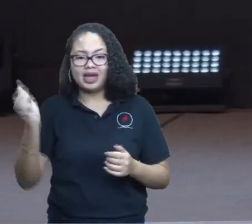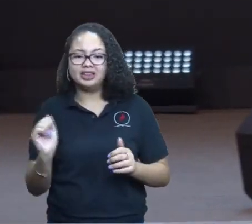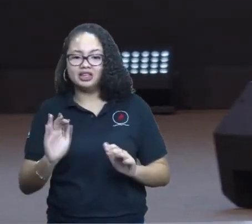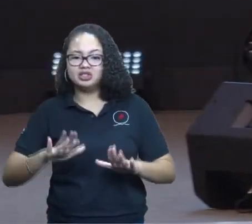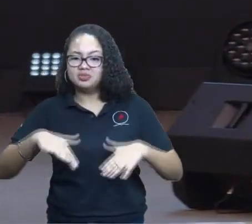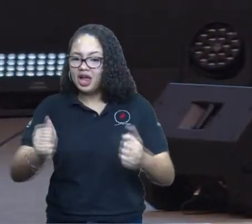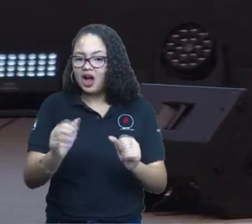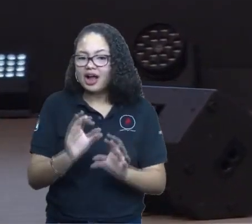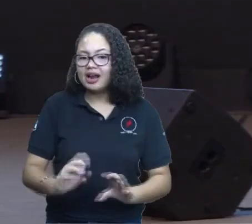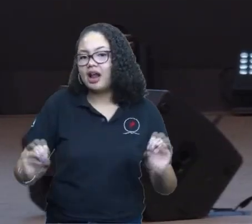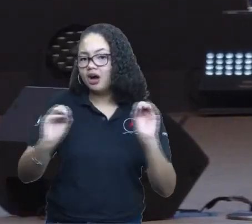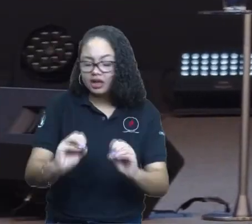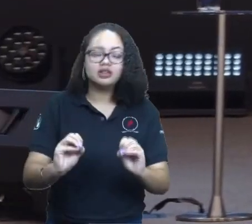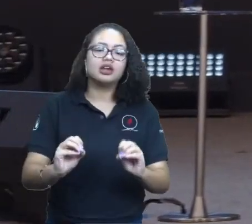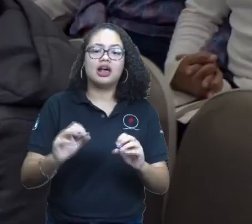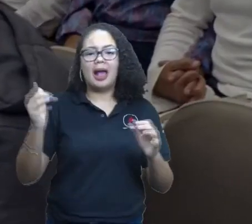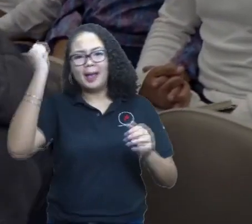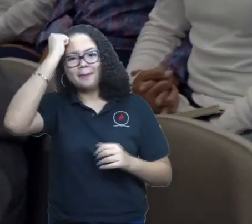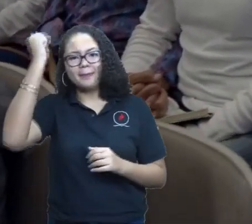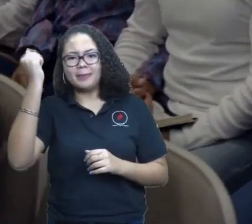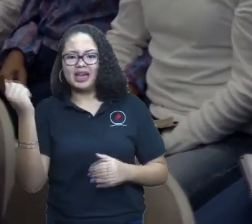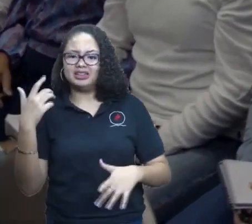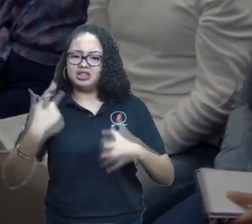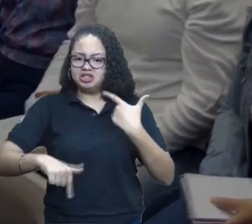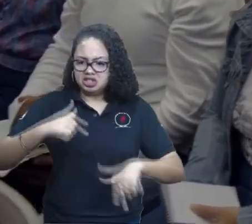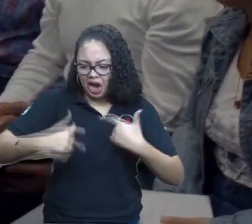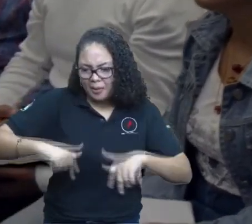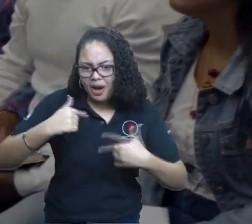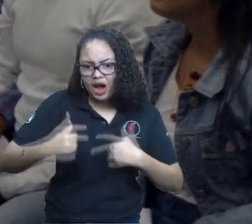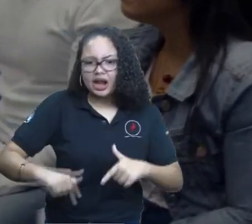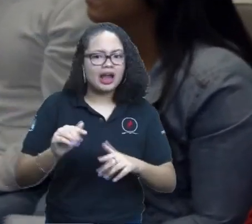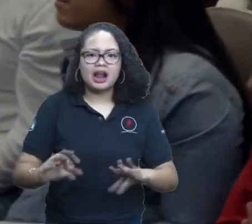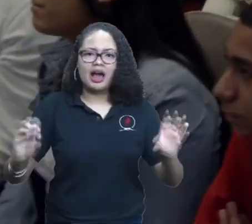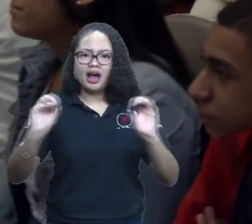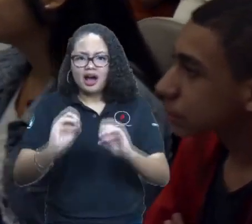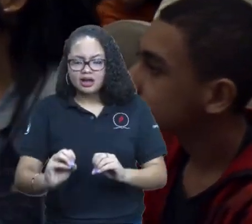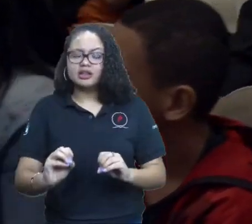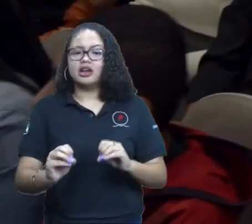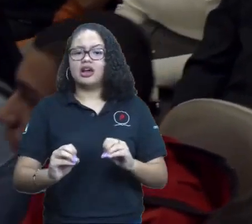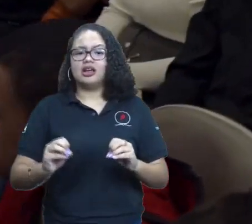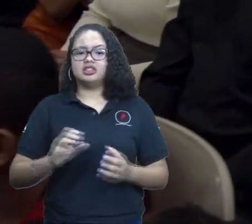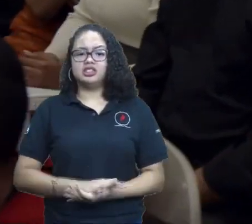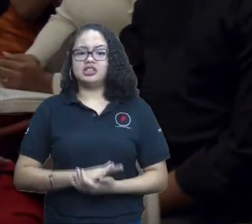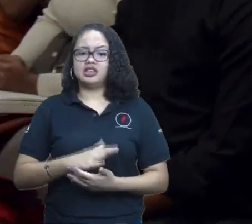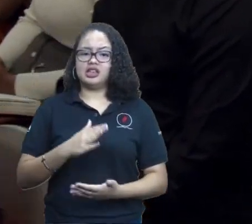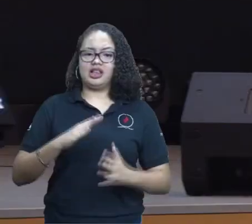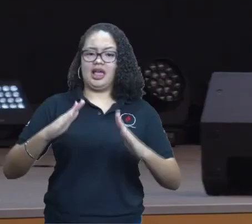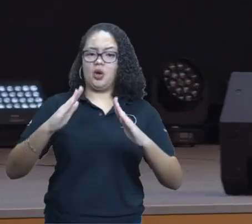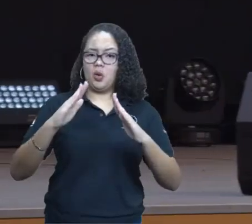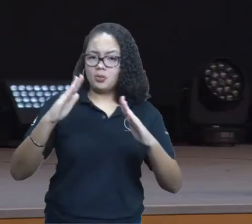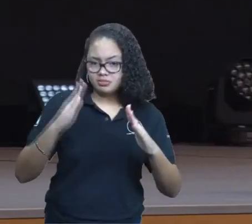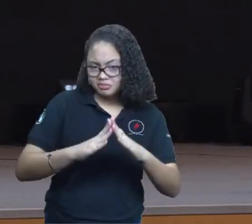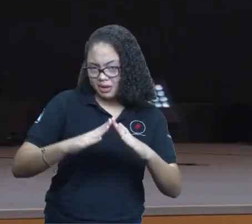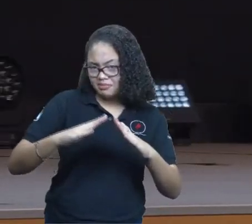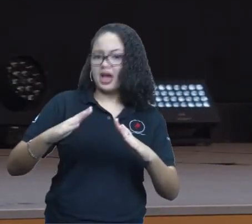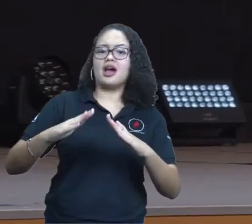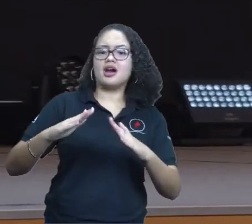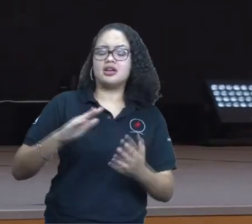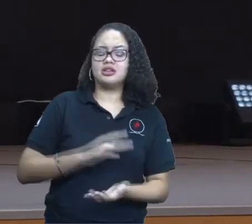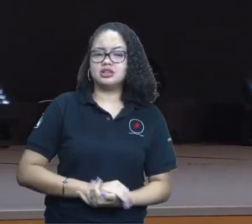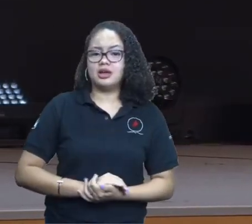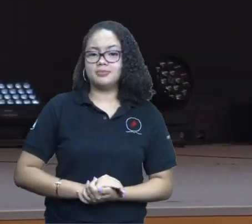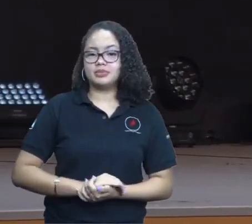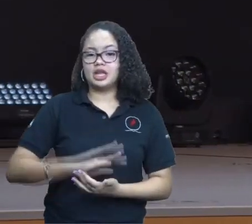se arrependo ele ter desejado Melhor não se arrependo de trabalhar viu não se arrepende de ter aberto a sua casa confiado em ninguém o problema